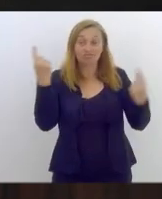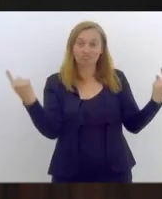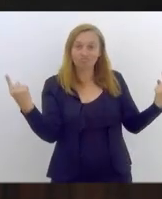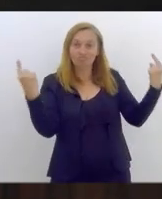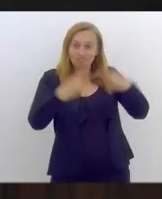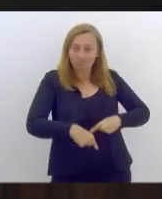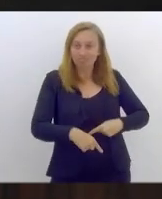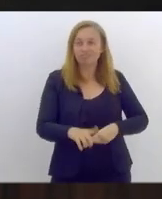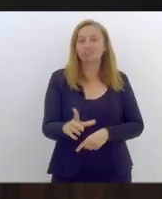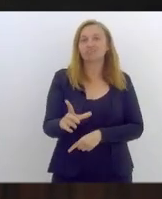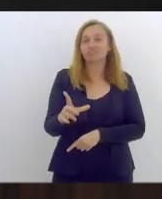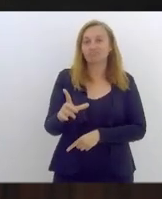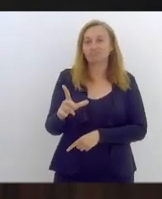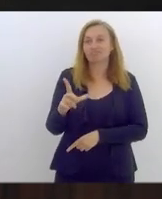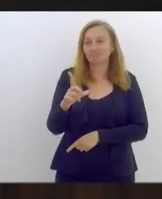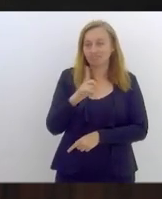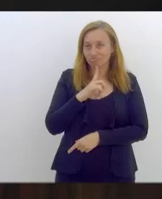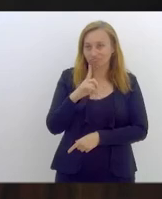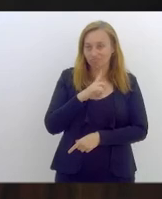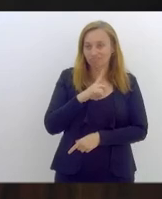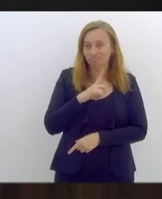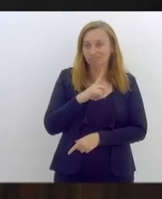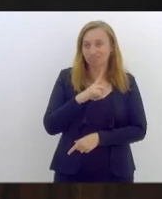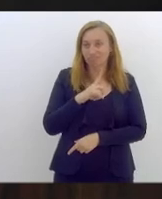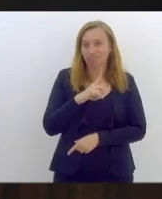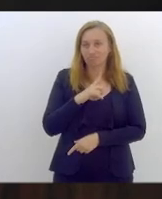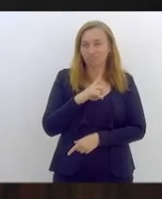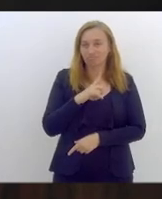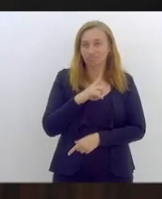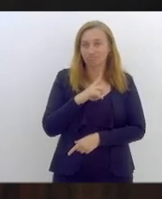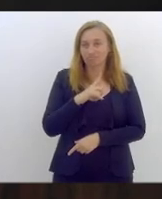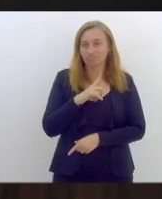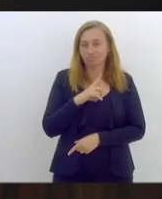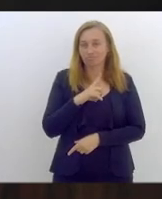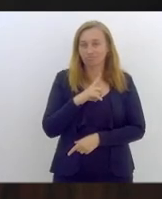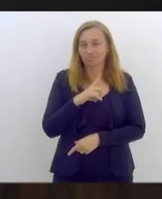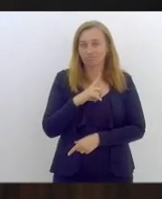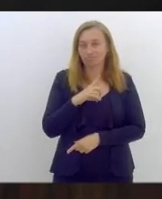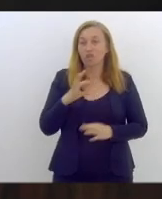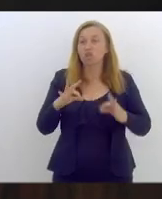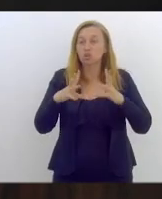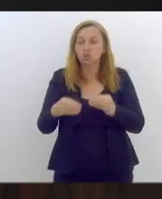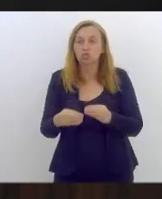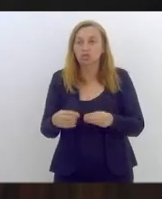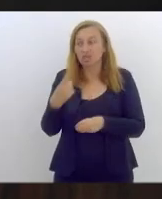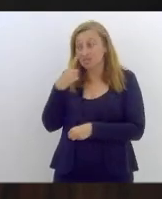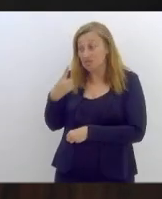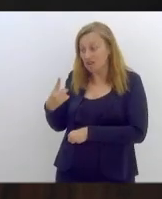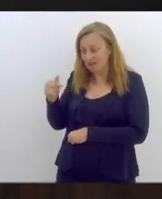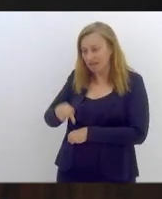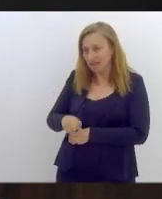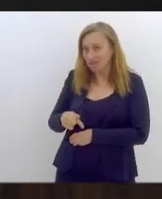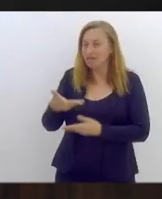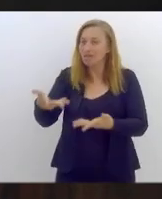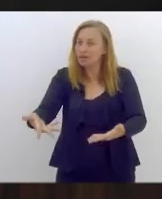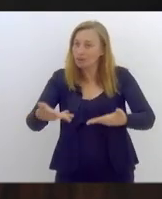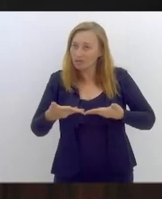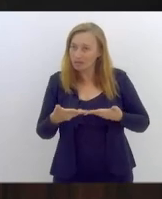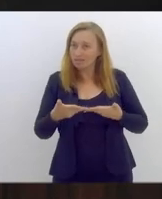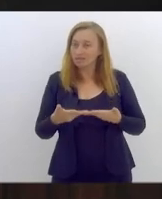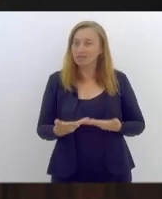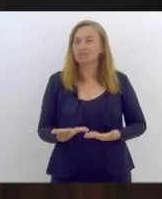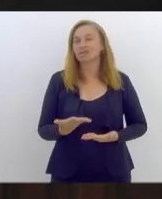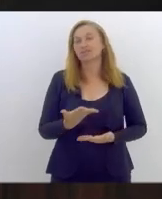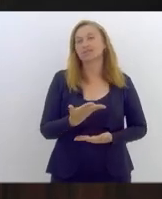desafios, a partir de tudo que vocês ouvirem aqui. E eu convido a nossa